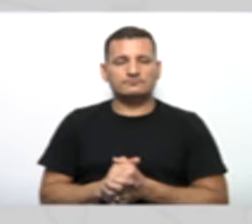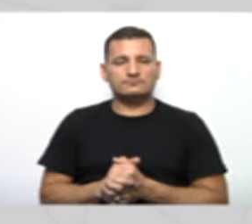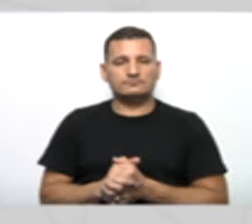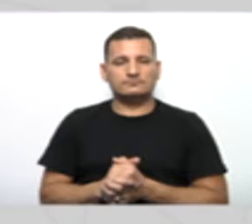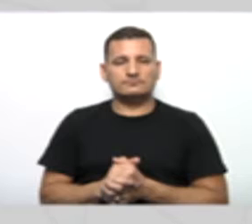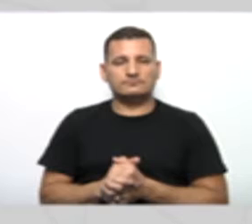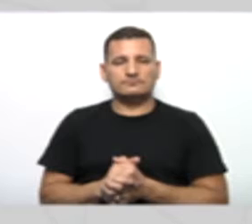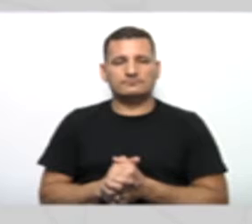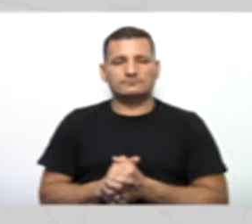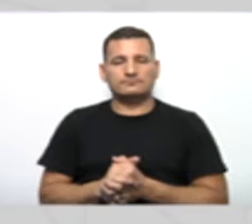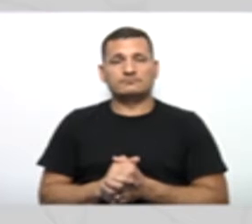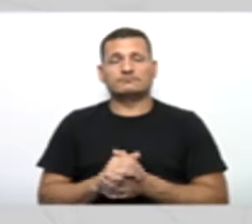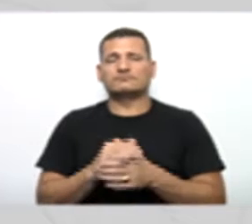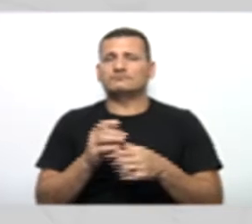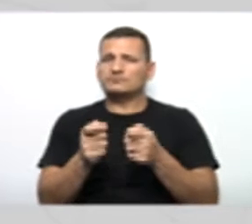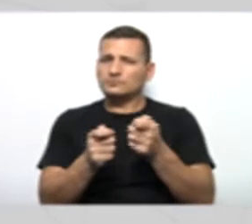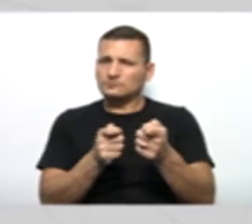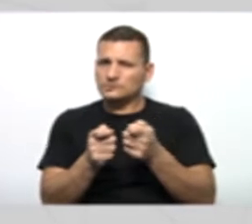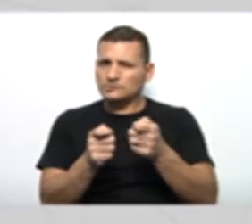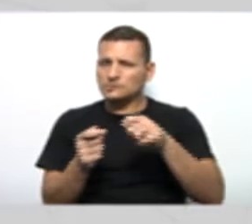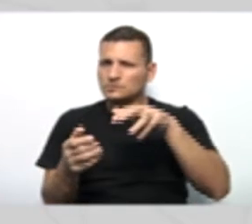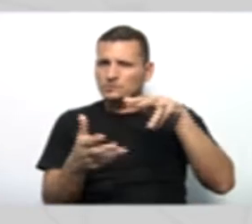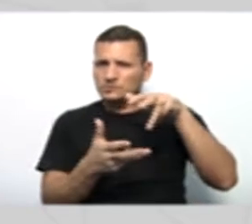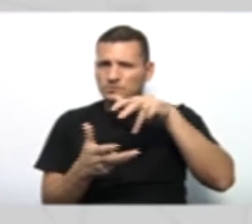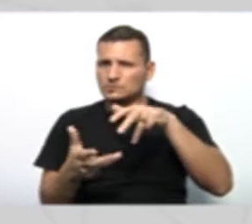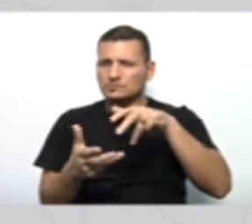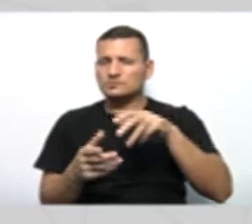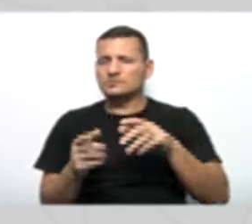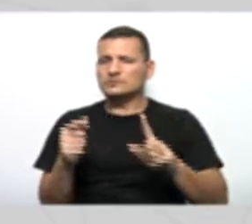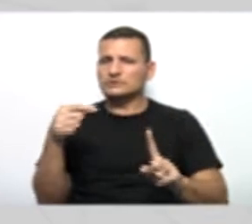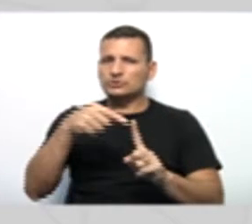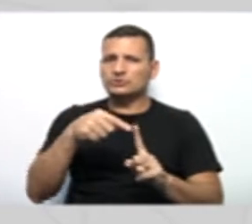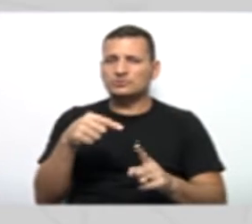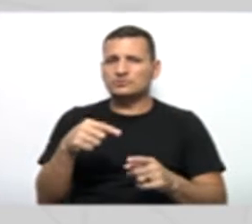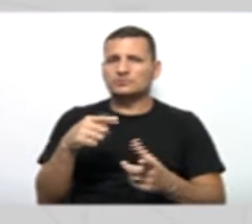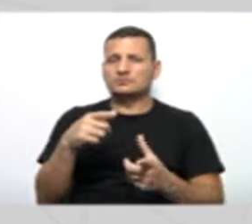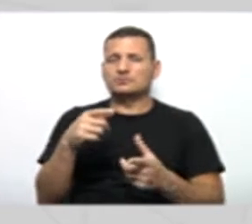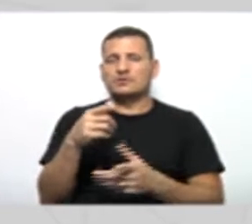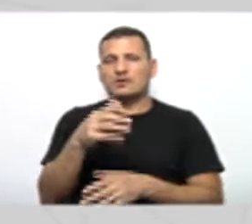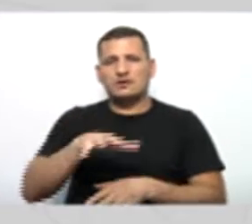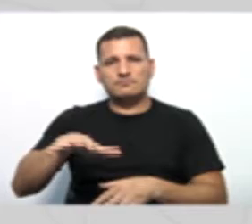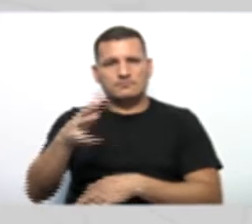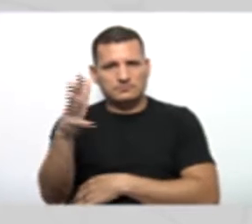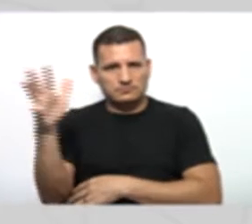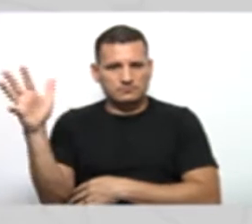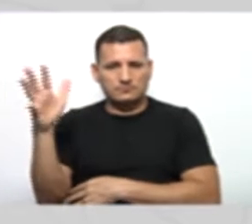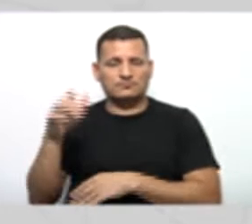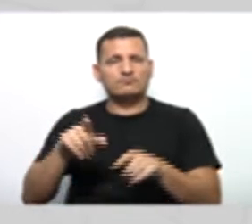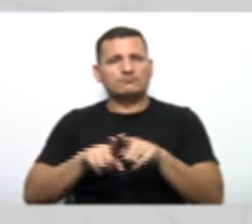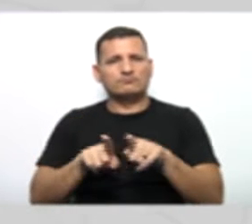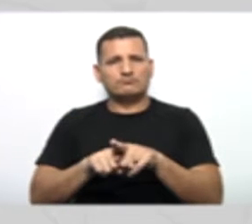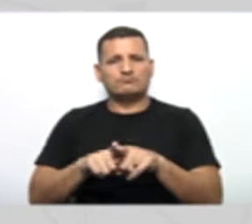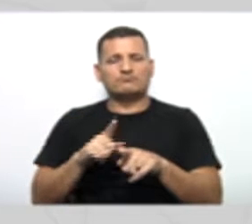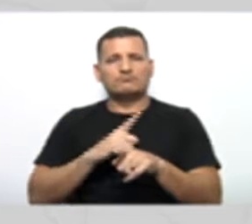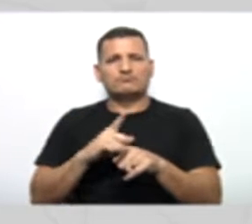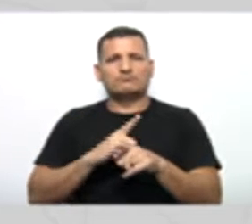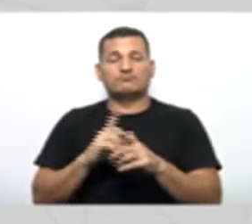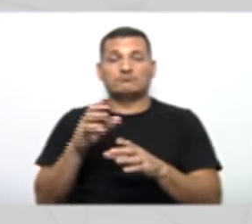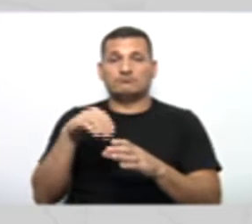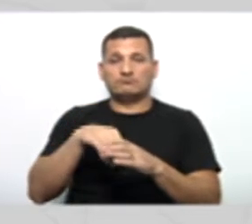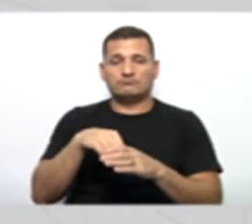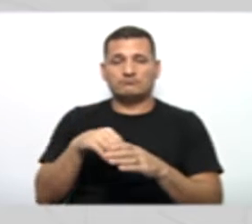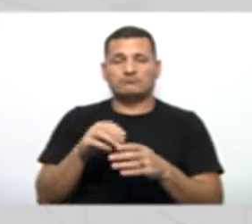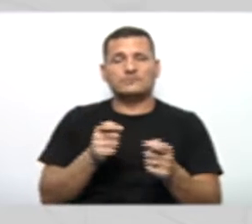O indicador de sustentabilidade, ele também está dentro do indicador ambiental, os indicadores ambientais também estão dentro dos indicadores